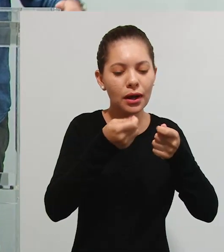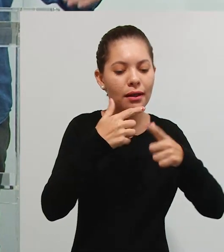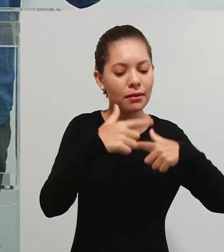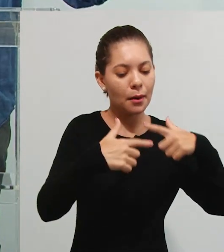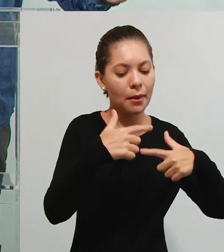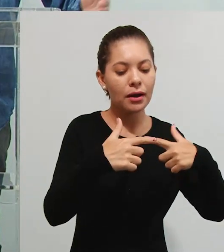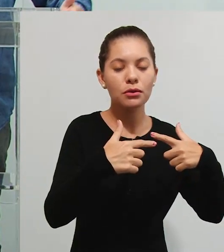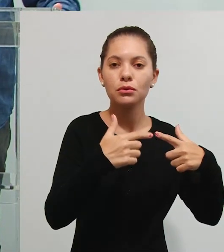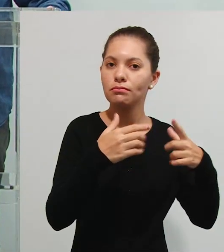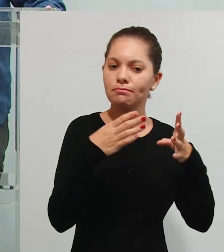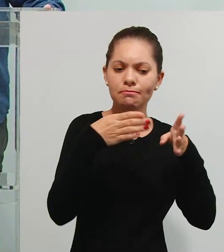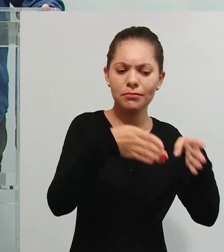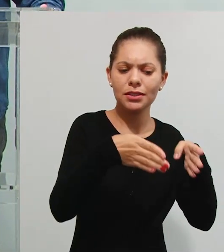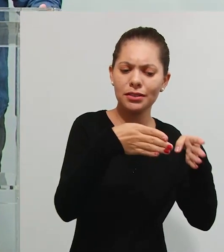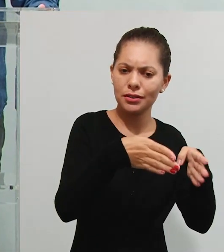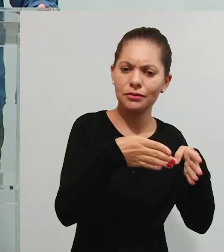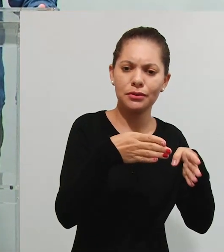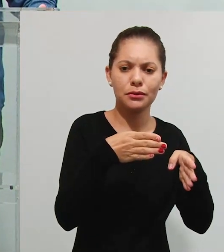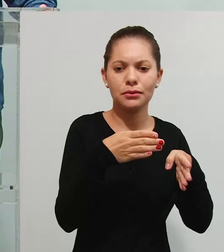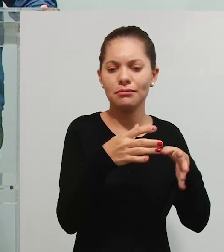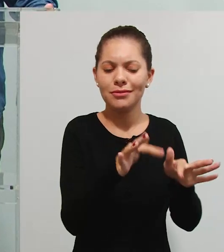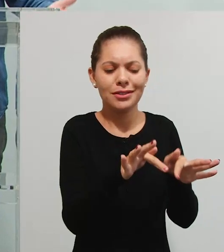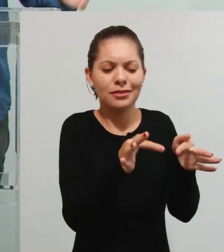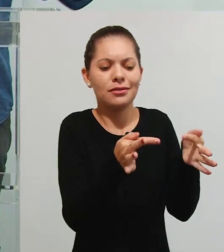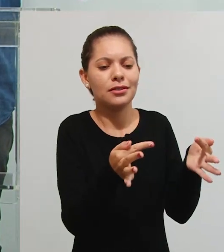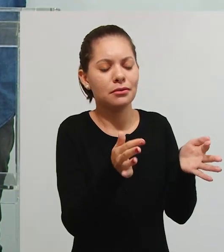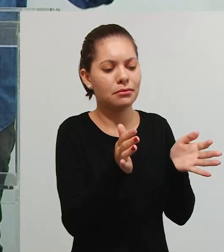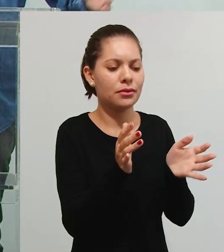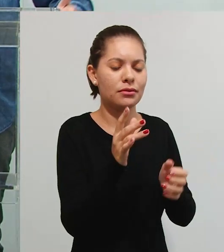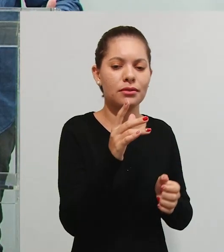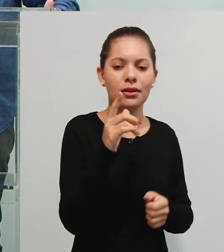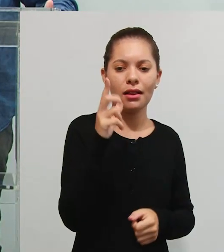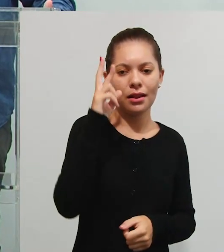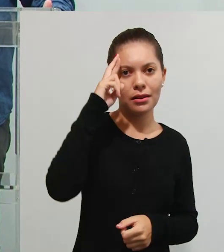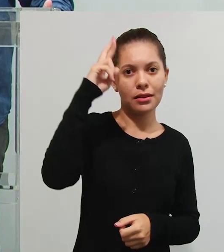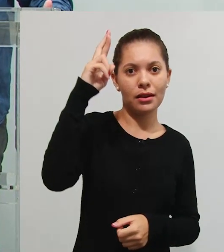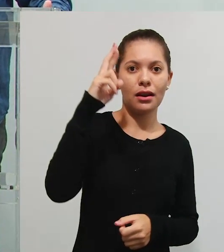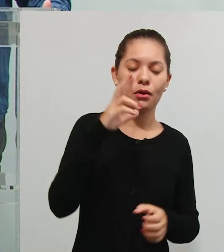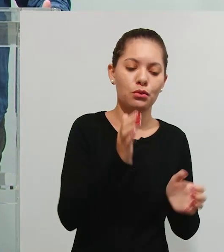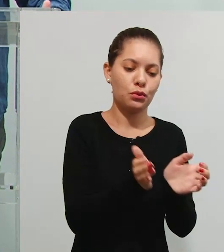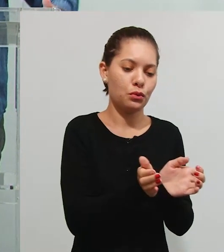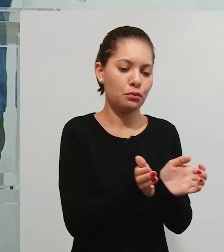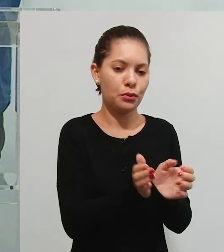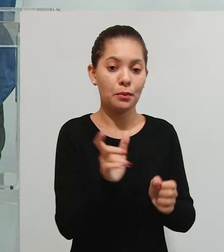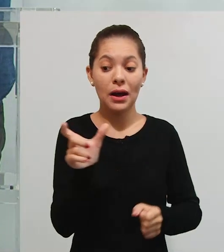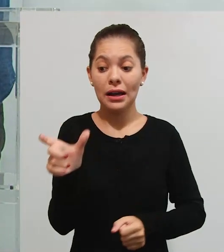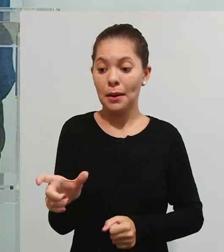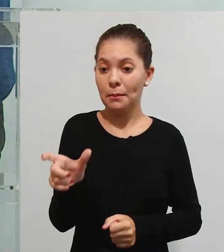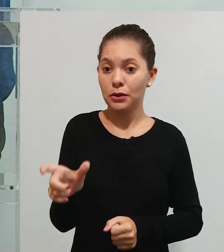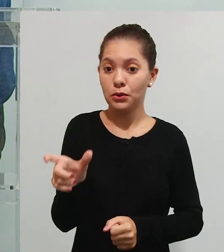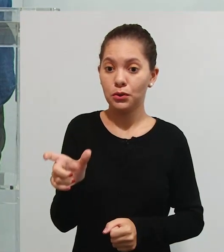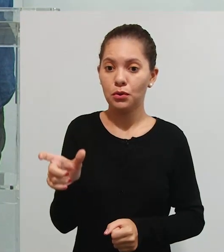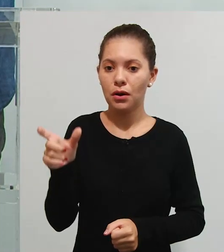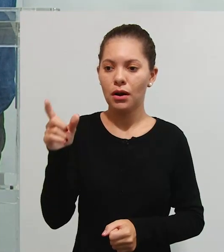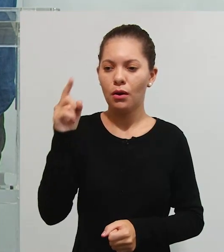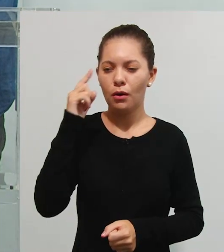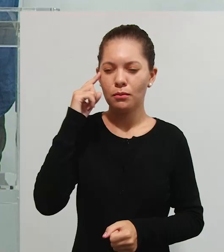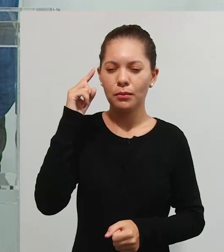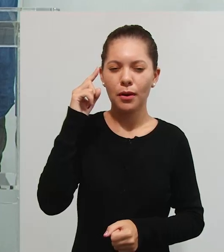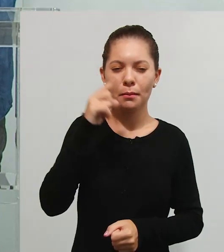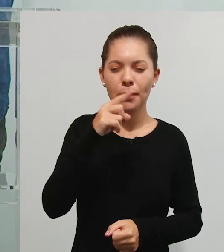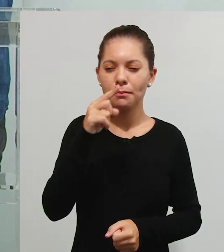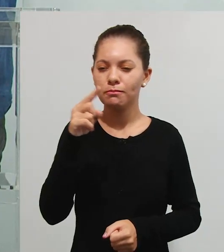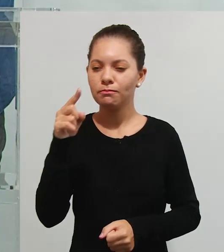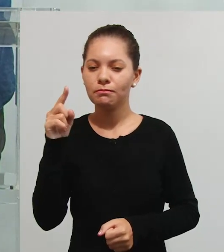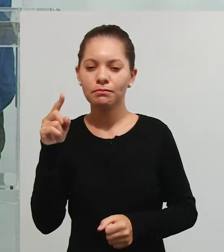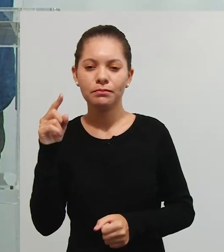específica, para uma área, para uma parte da empresa, para liderar um grupo de pessoas. Já o empreendedor não. Ele está aqui, comandando